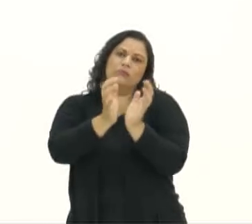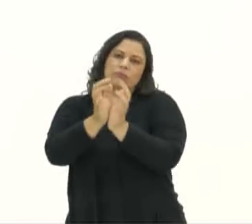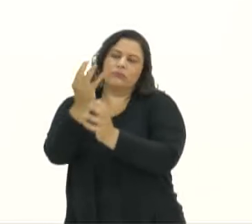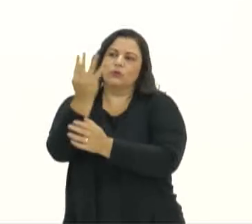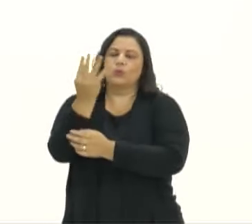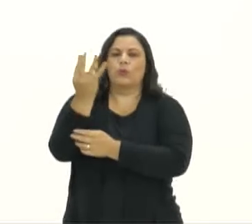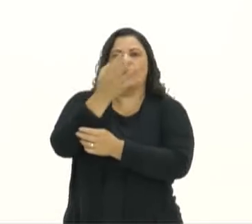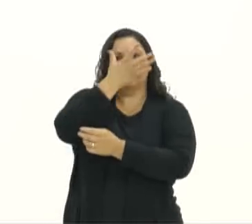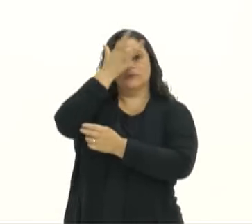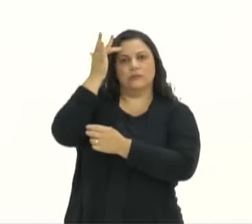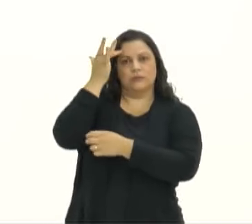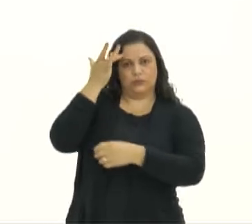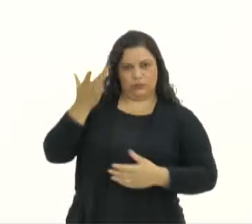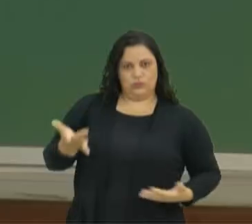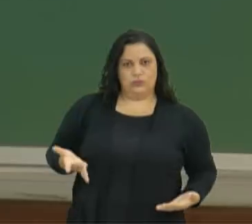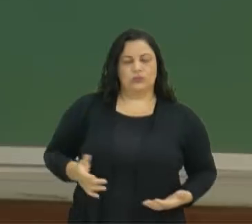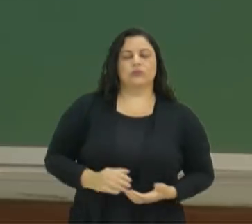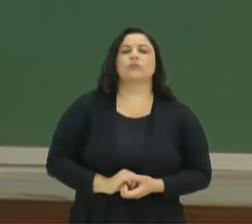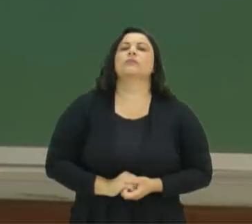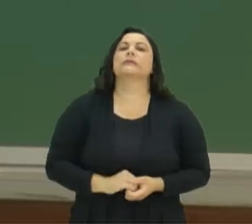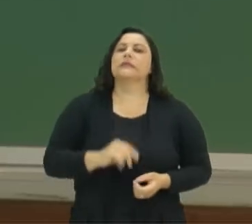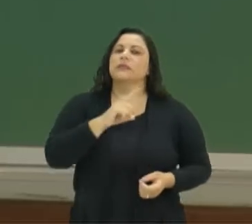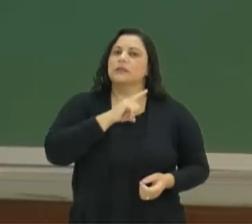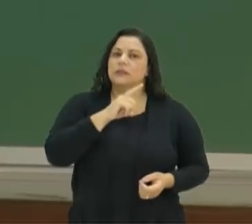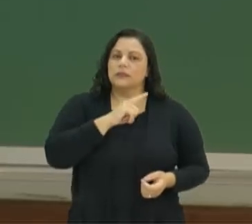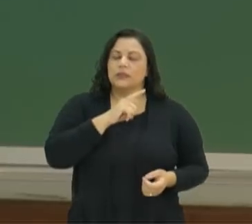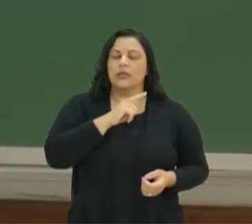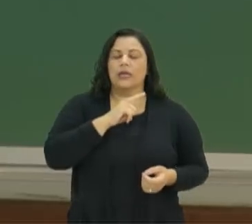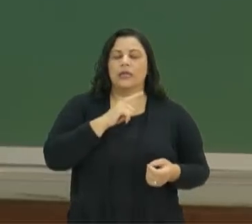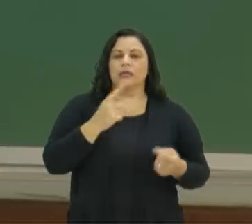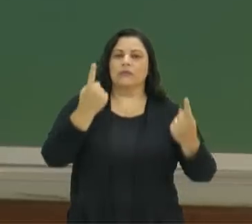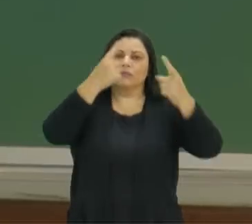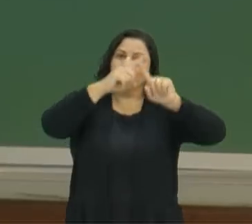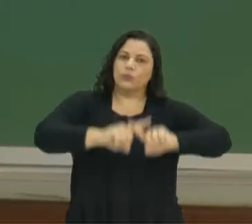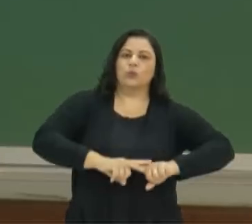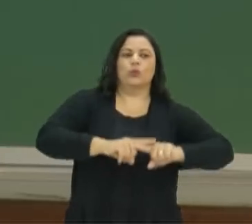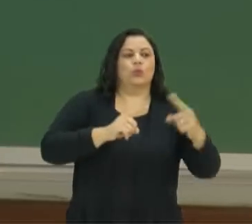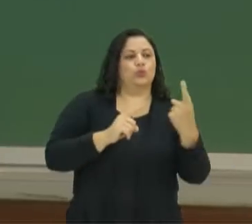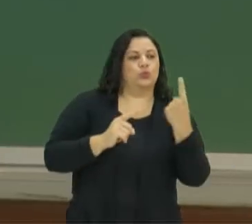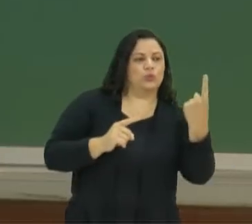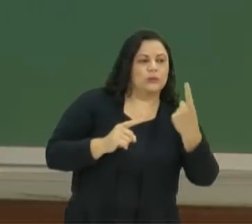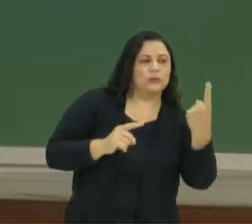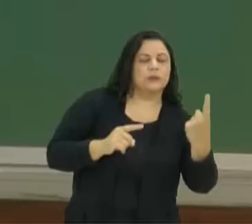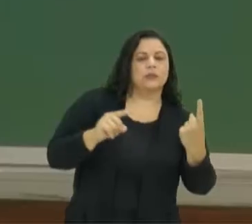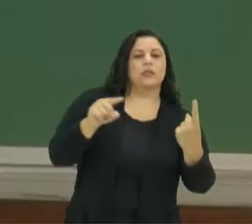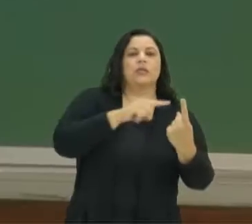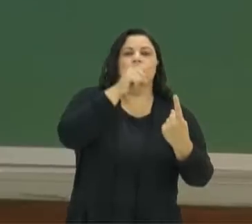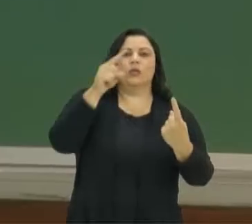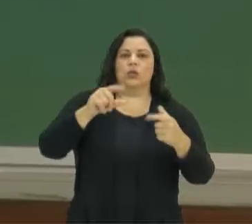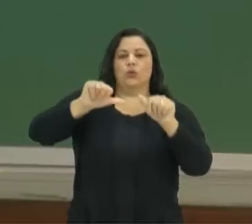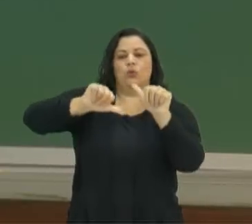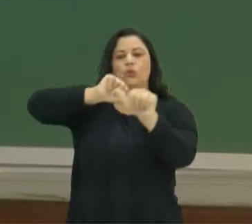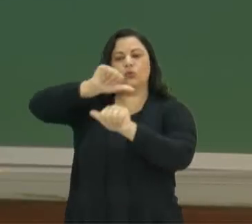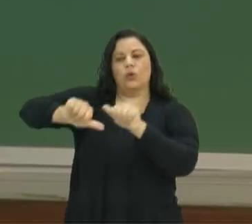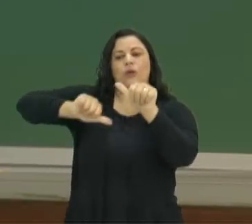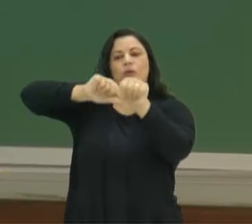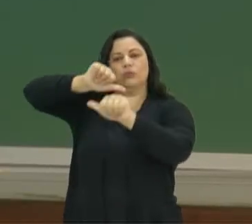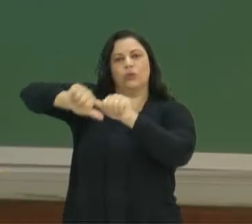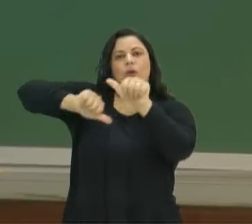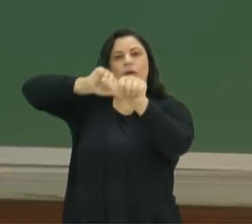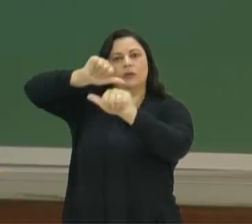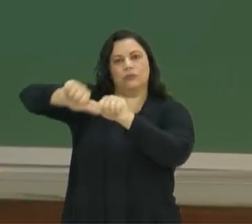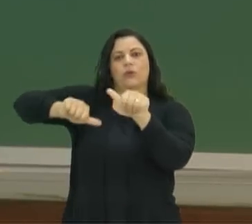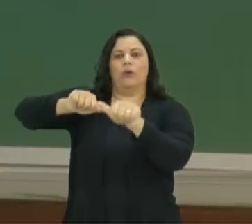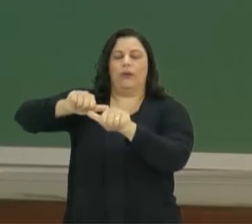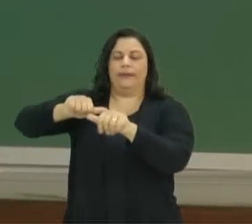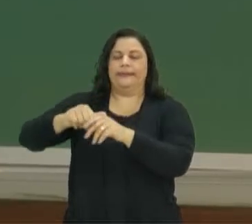4 competidores. Então, a gente tem provas individuais, provas de revezamento e provas nos 4